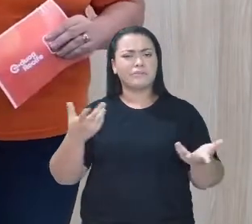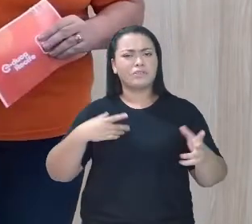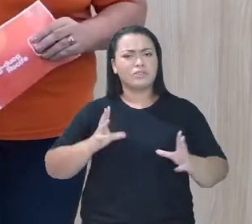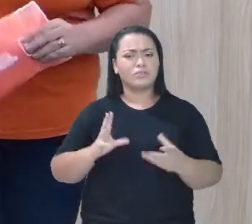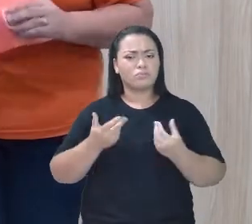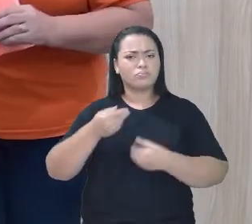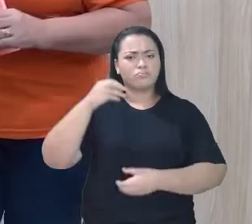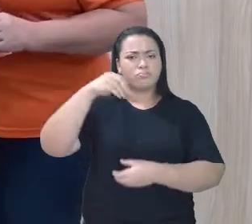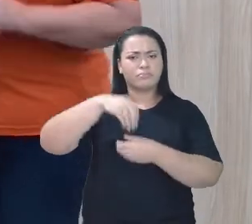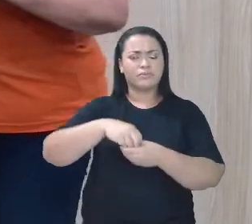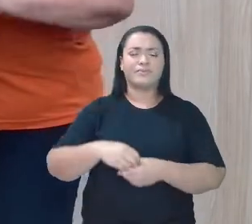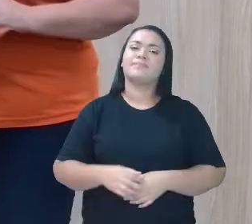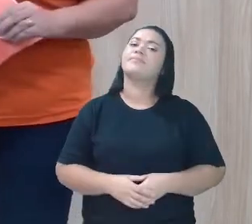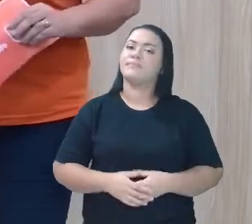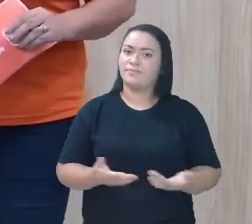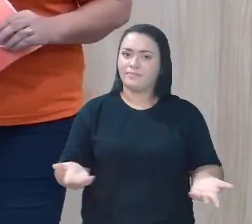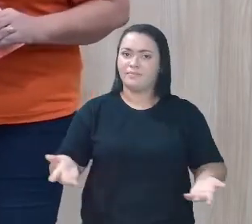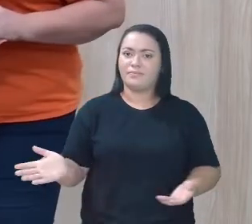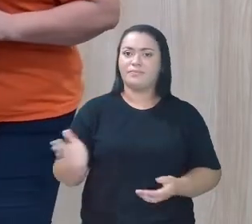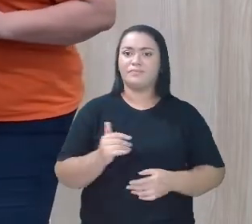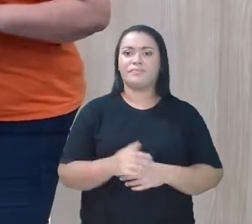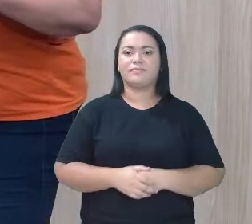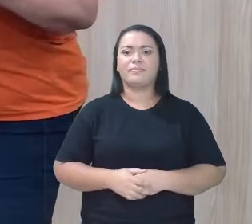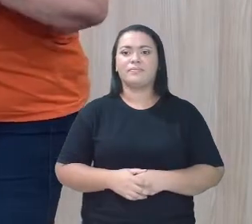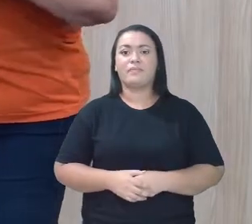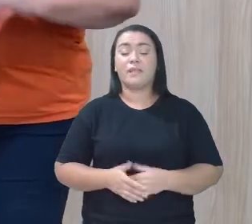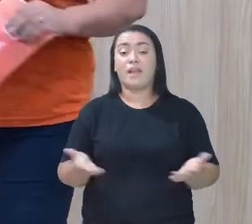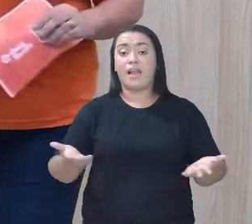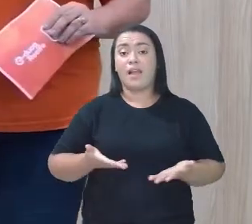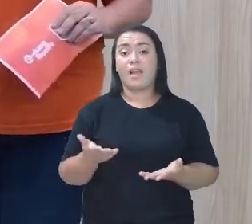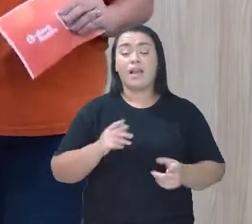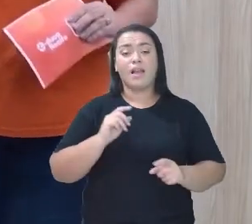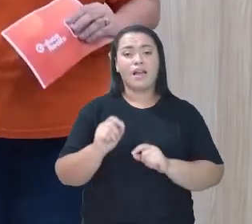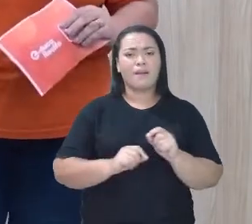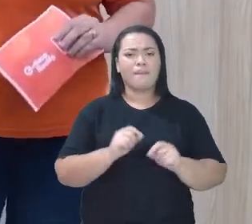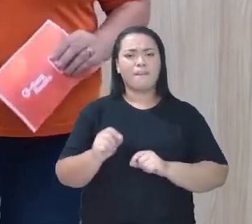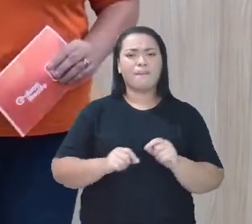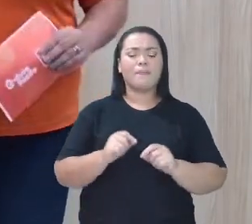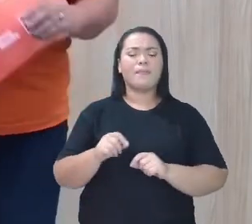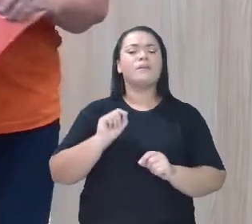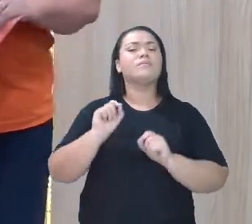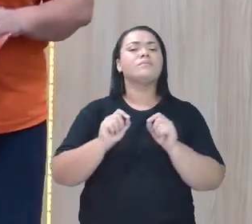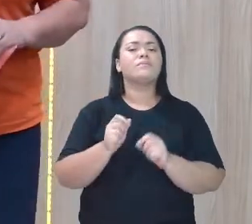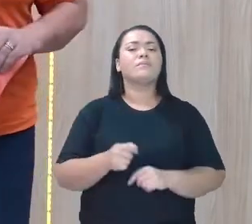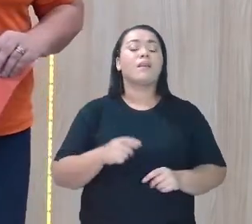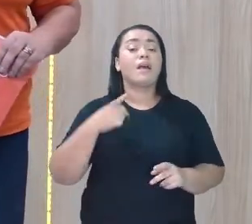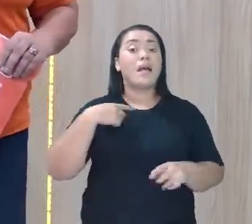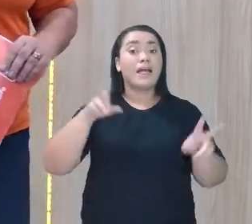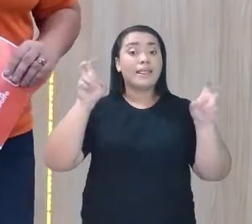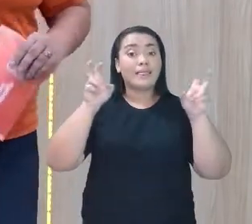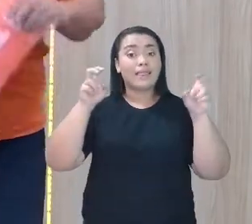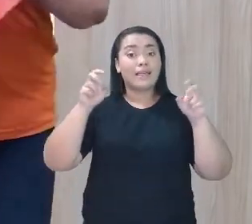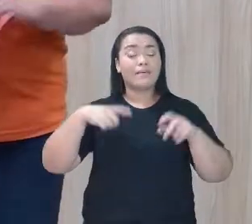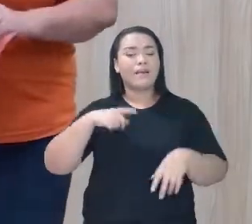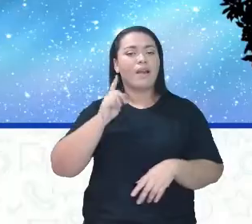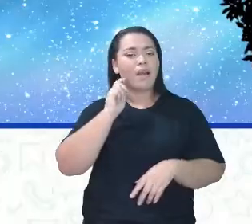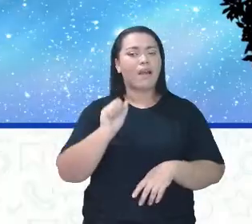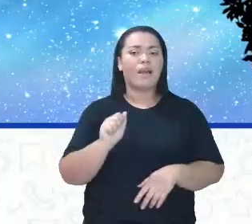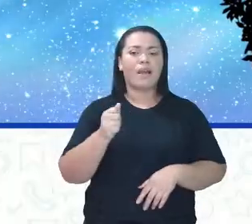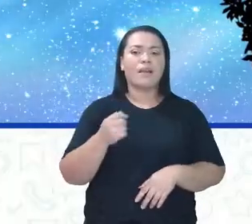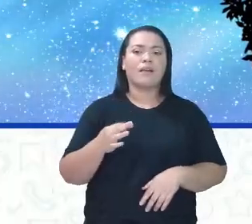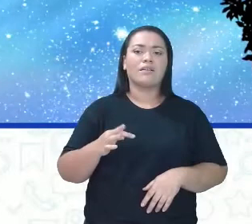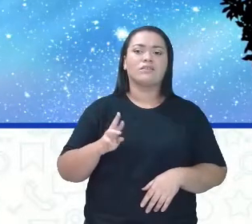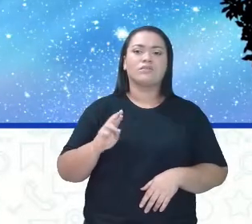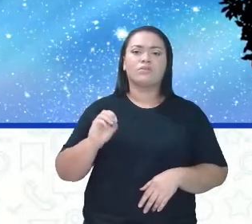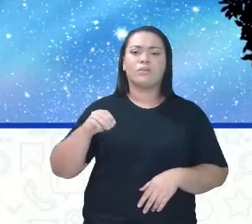todo mundo dentro. Então, vamos lá. Então, a gente vai começar a conversar sobre astronomia. Vocês sabem,